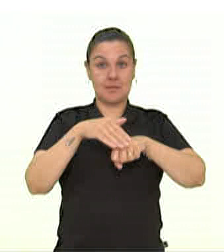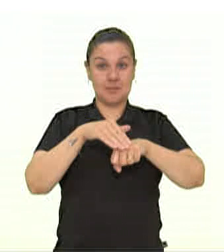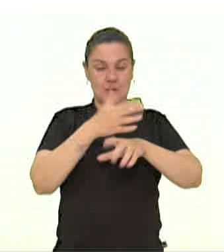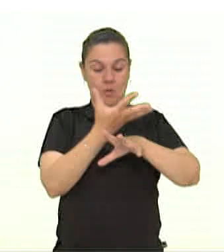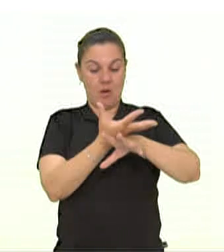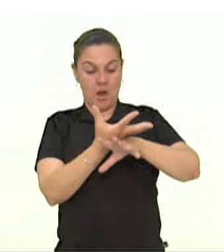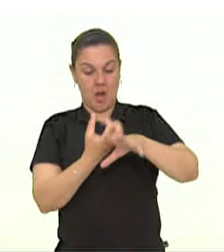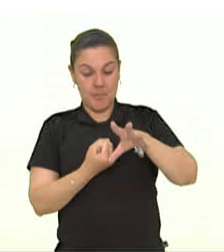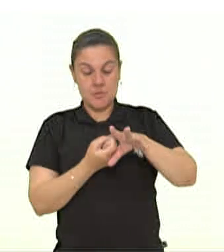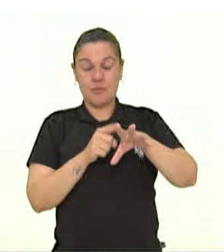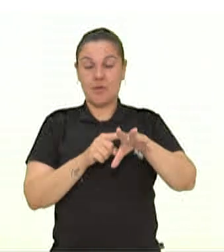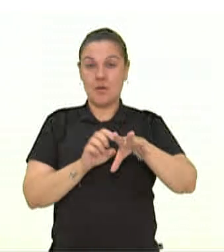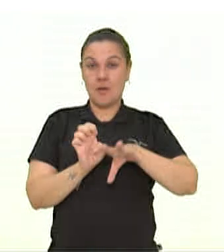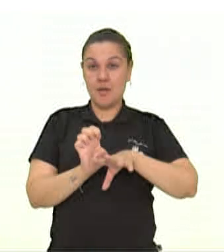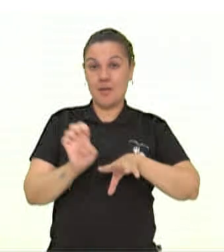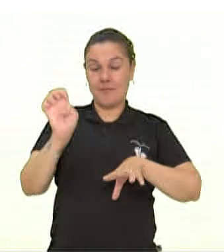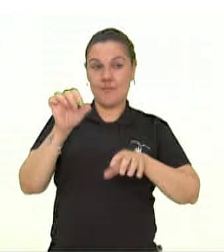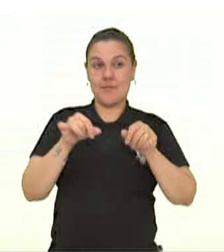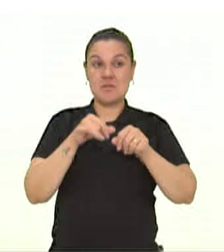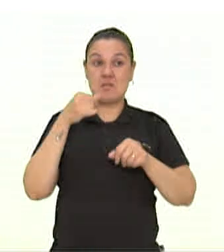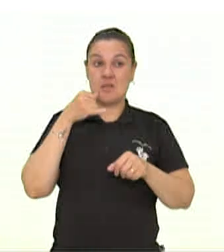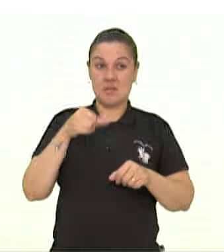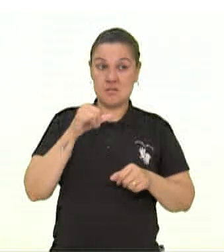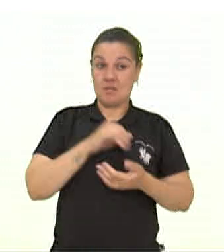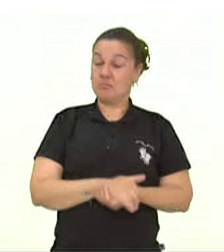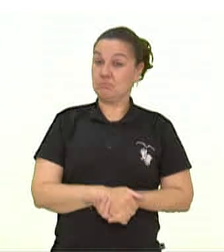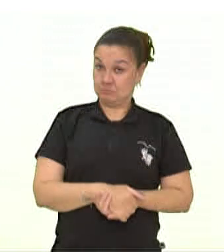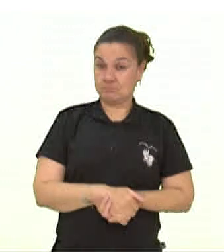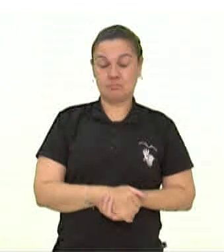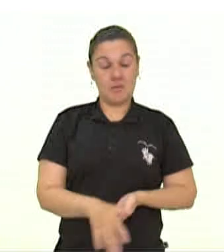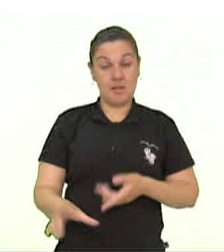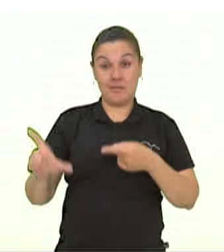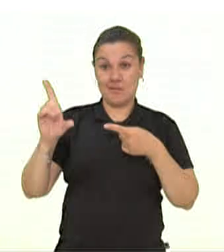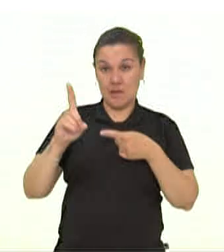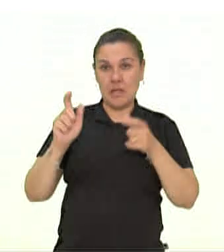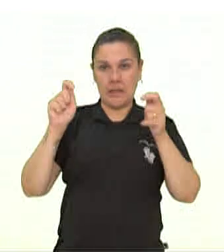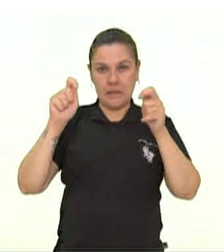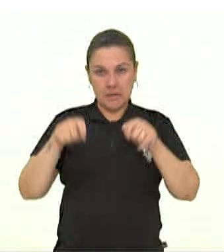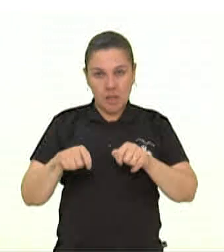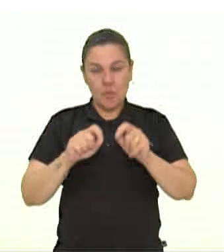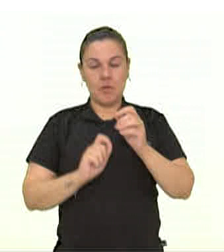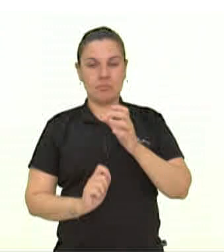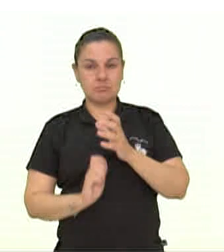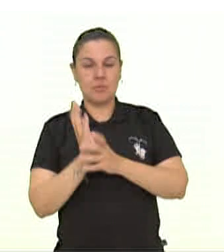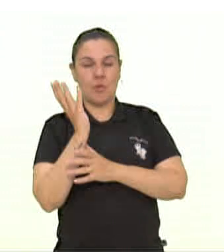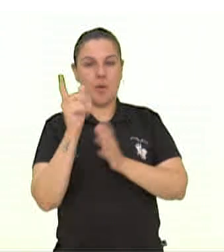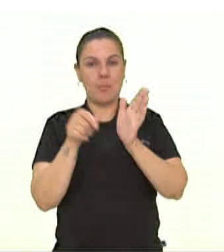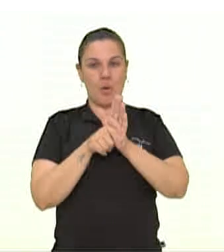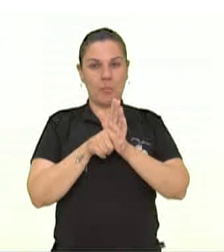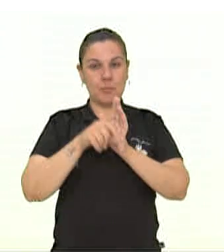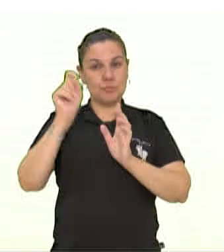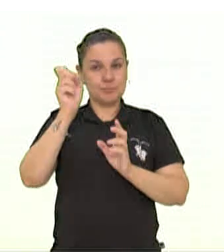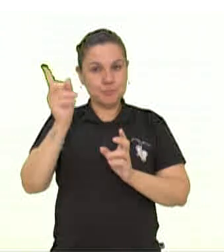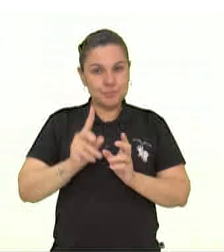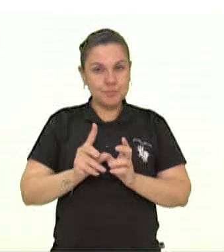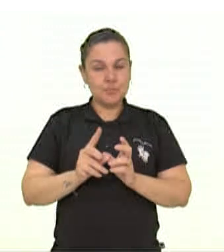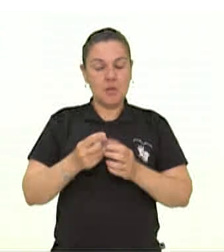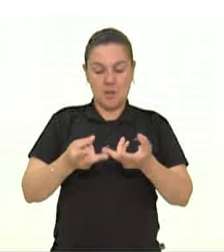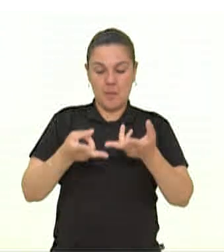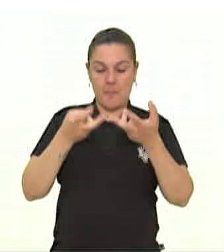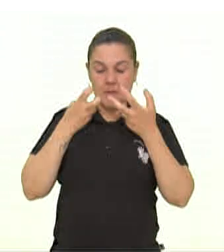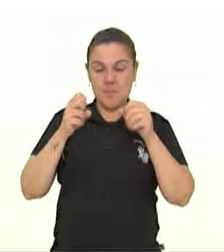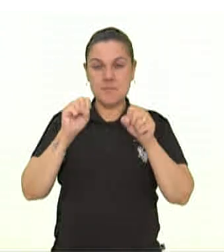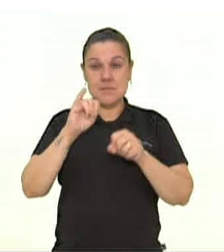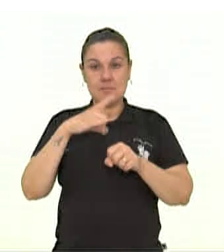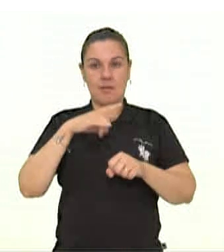fóton é absorvida pelo metal, produzindo corrente elétrica. D. É o efeito que explica o fenômeno da faísca, observado quando